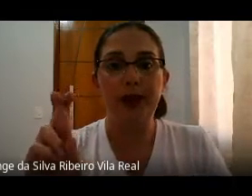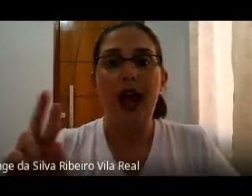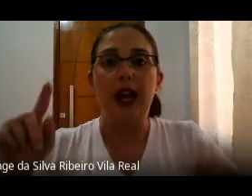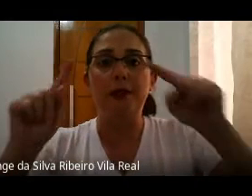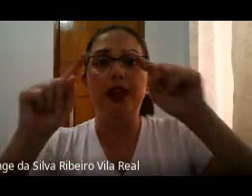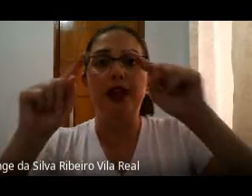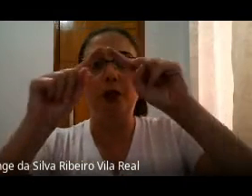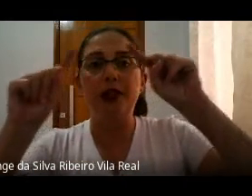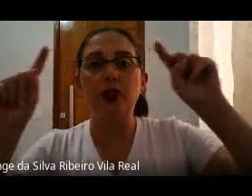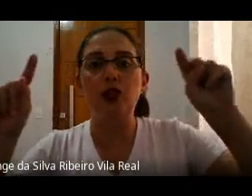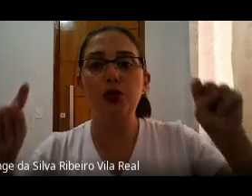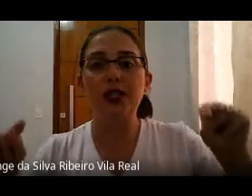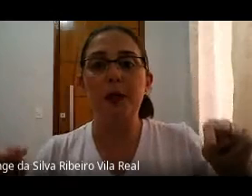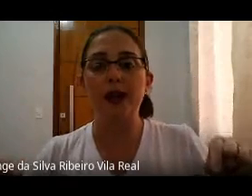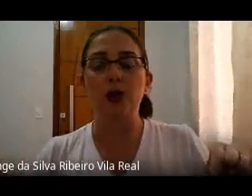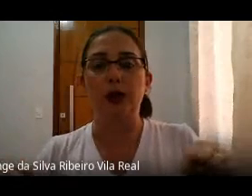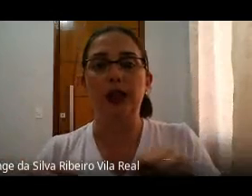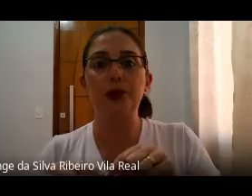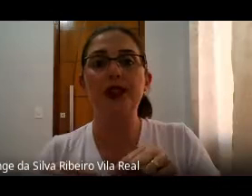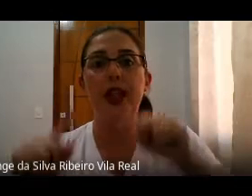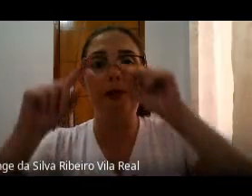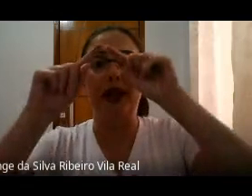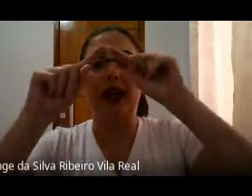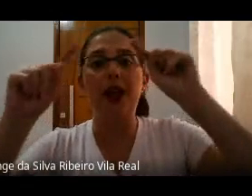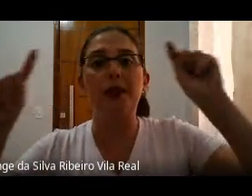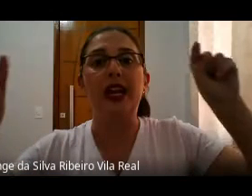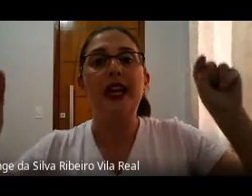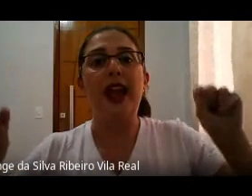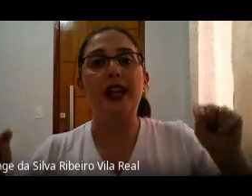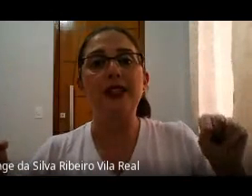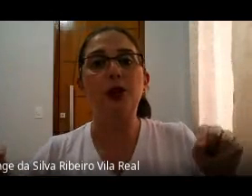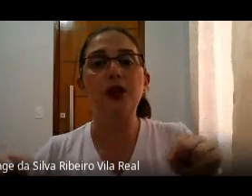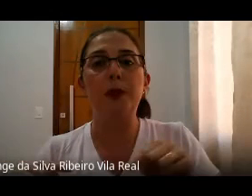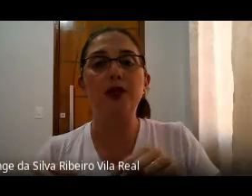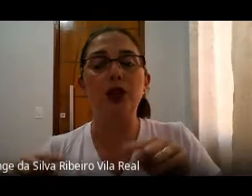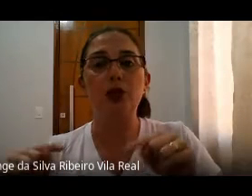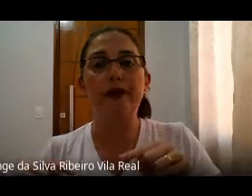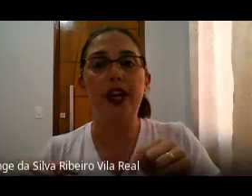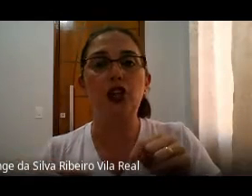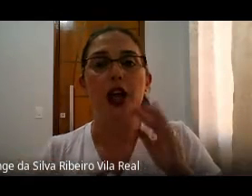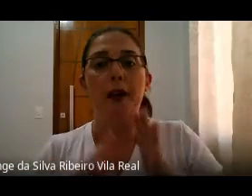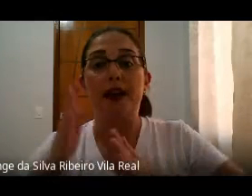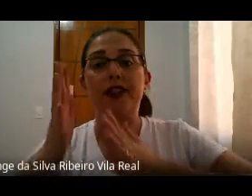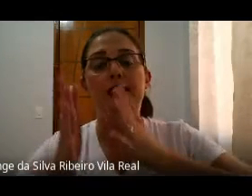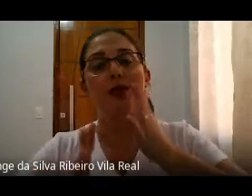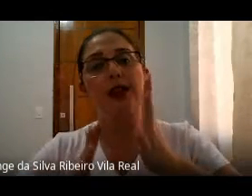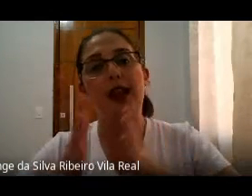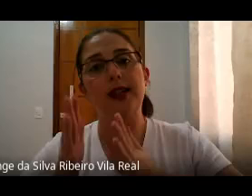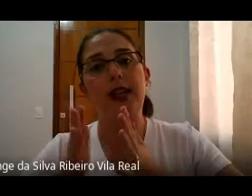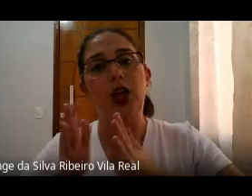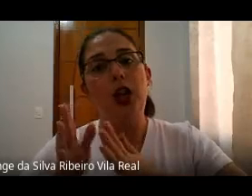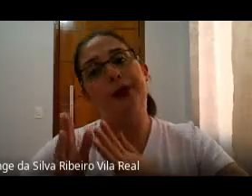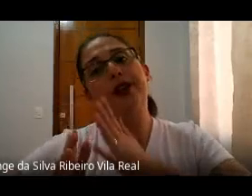força. Lembrando que eu preciso de um espaço. Então, sempre lembre da questão do espaço à sua frente para fazer